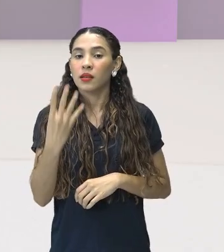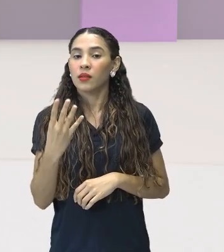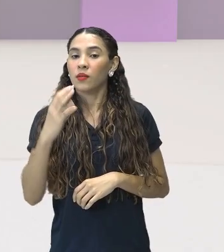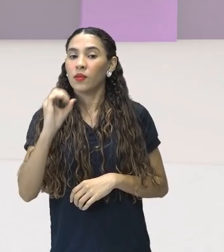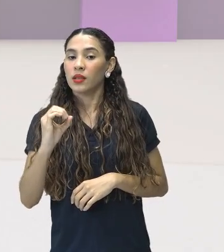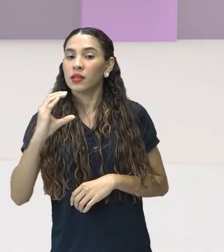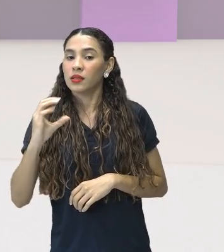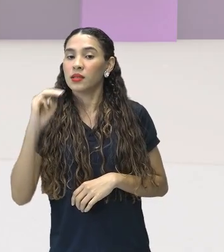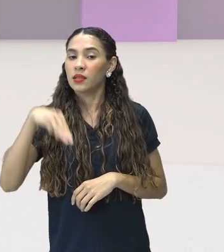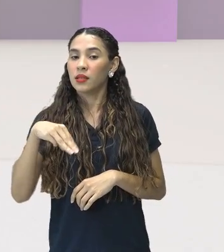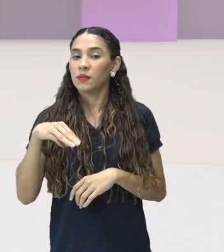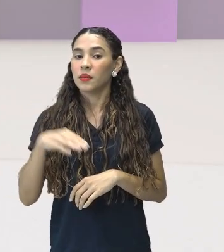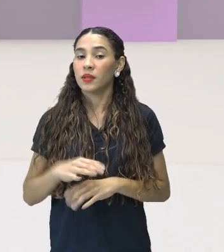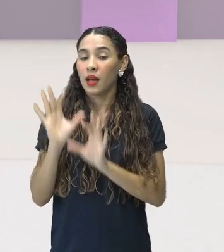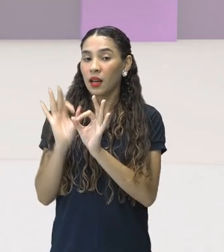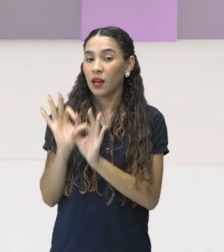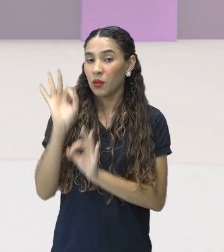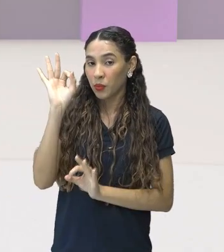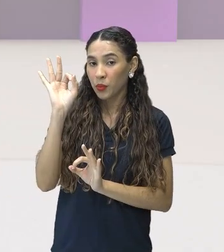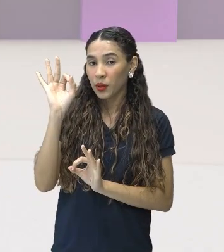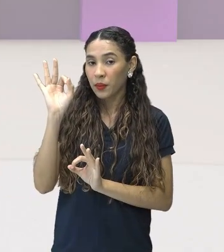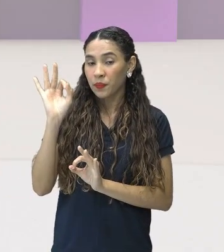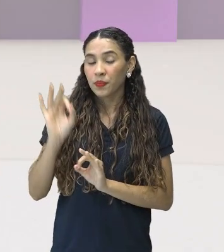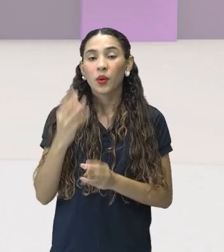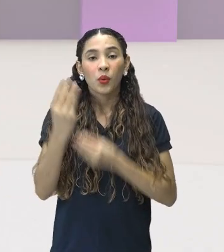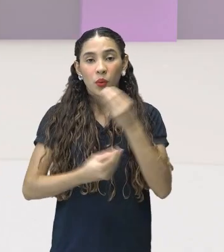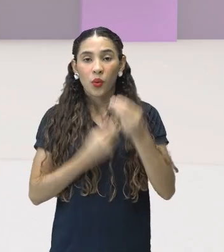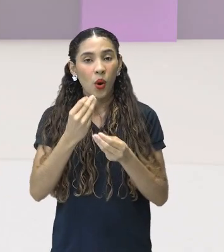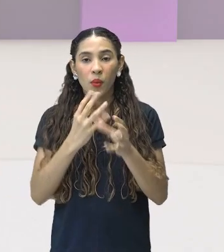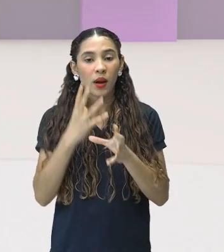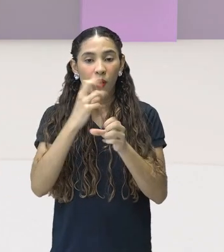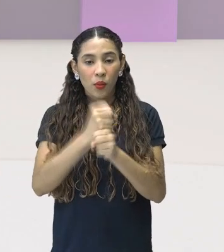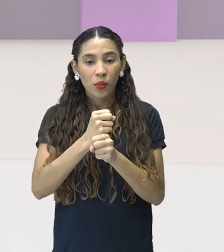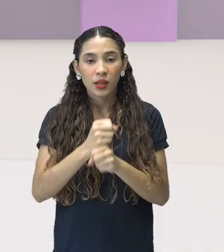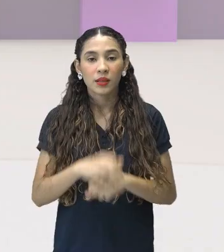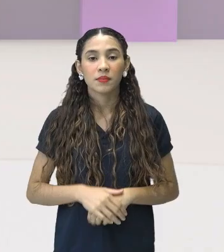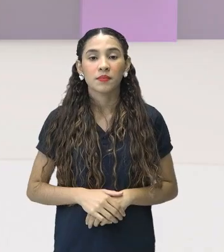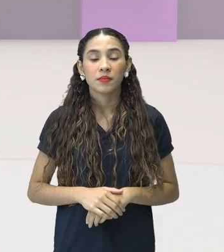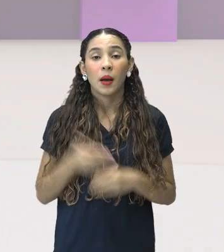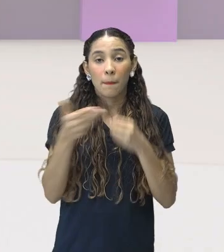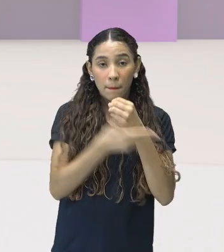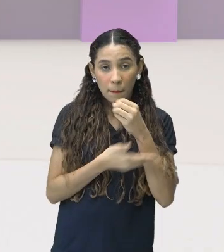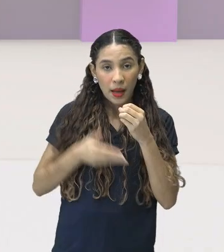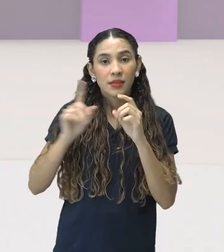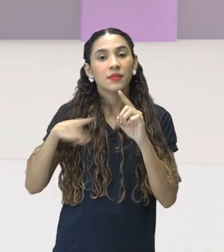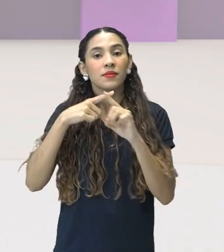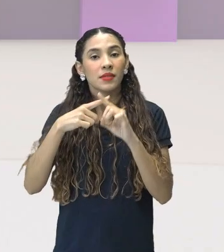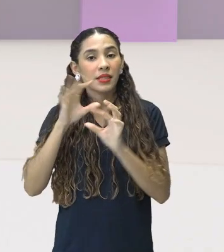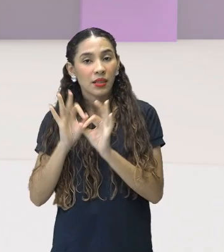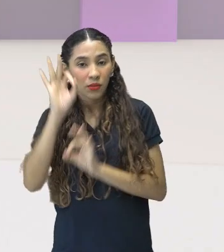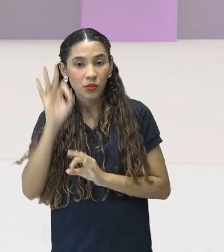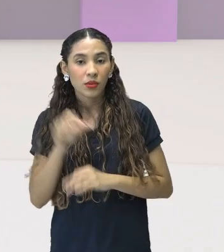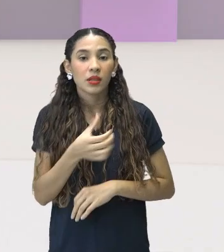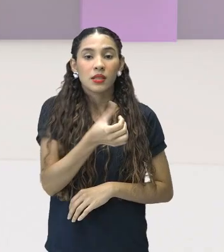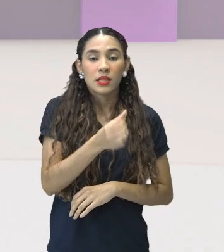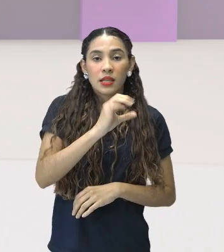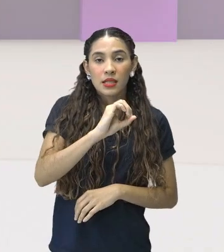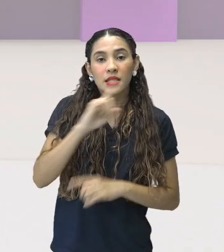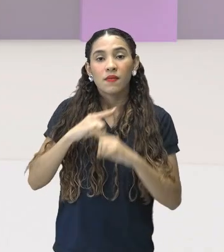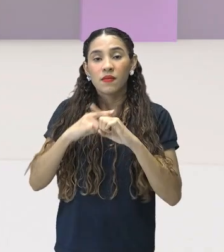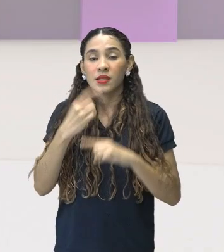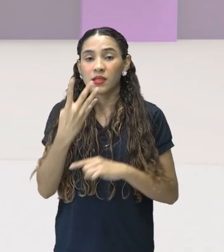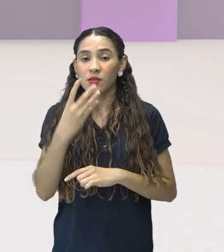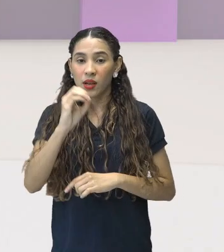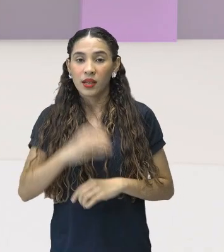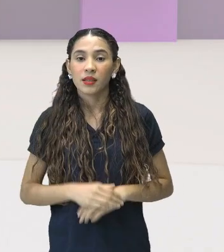40 centímetros de altura. E como é que a gente calcula a área? Base vezes altura. Então, 60 vezes